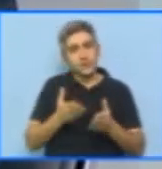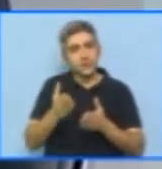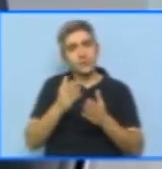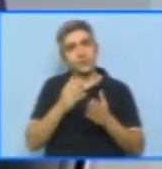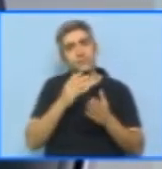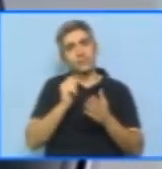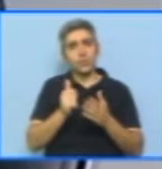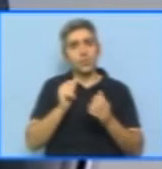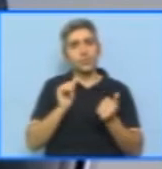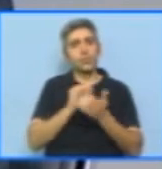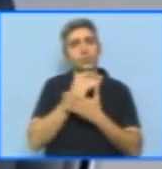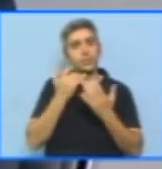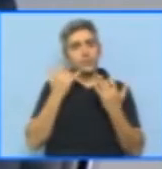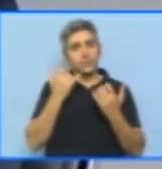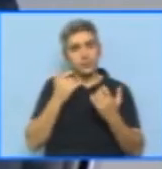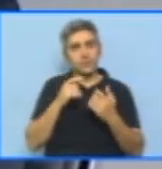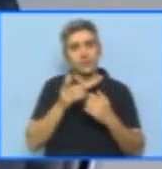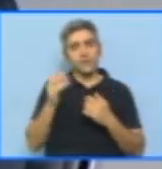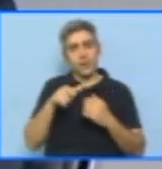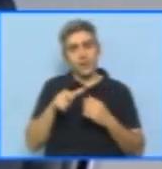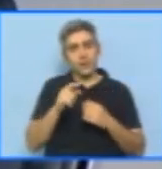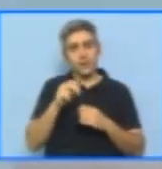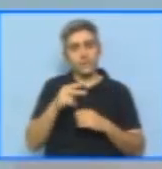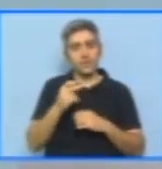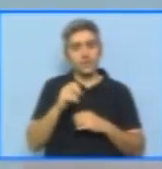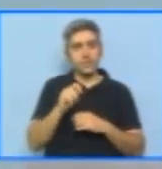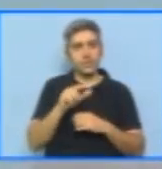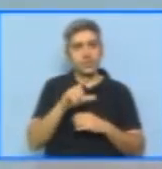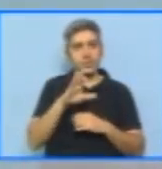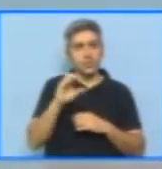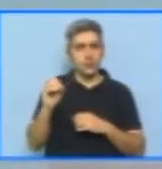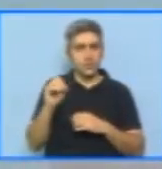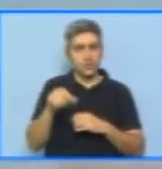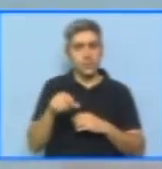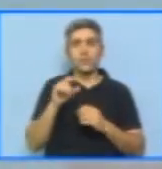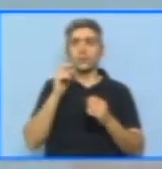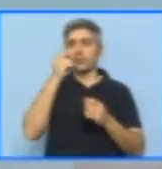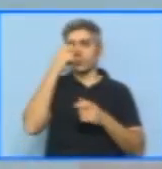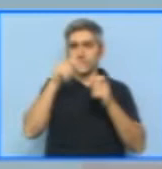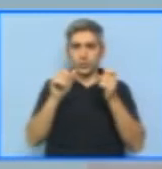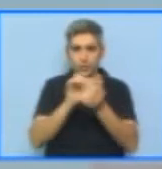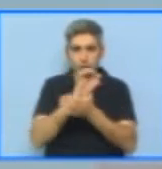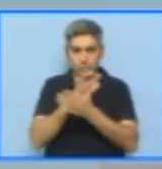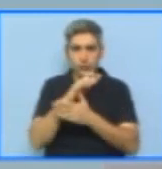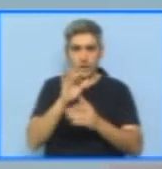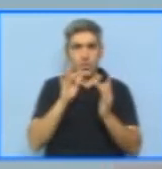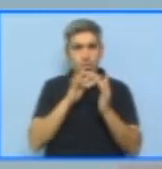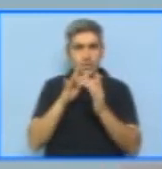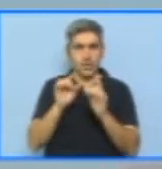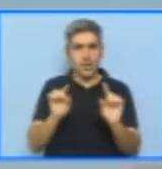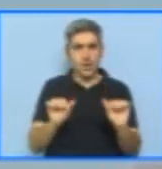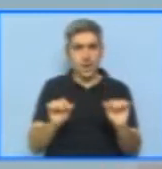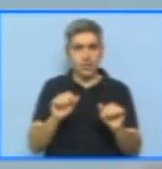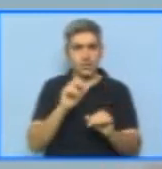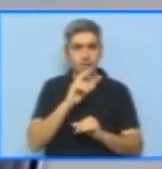a autêntica boa notícia, a que decorre do Evangelho. Hoje os jornalistas tomam contacto com esta mensagem, é isso, na Rádio Renascença, que irá